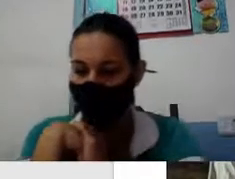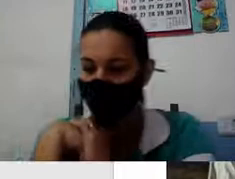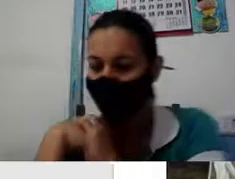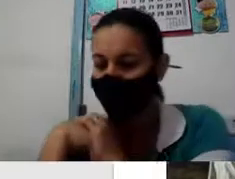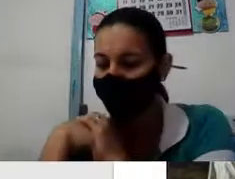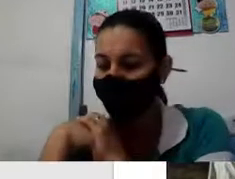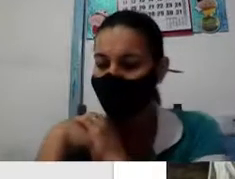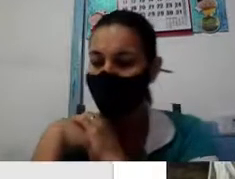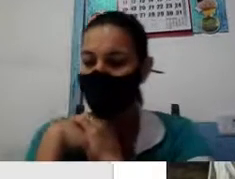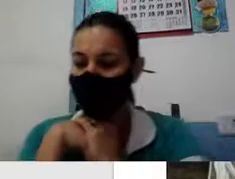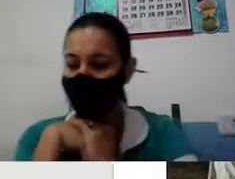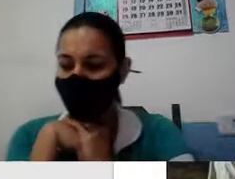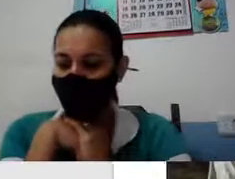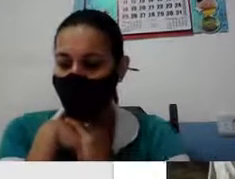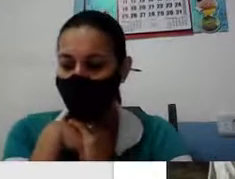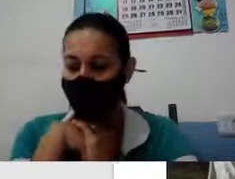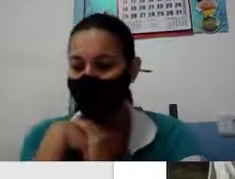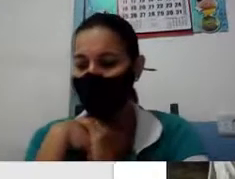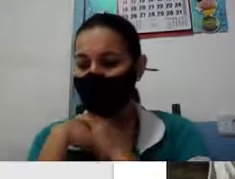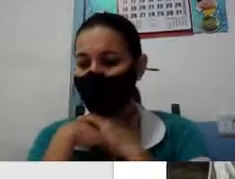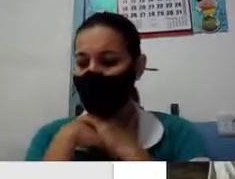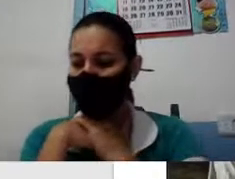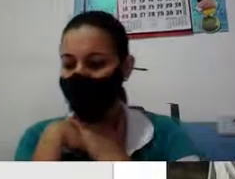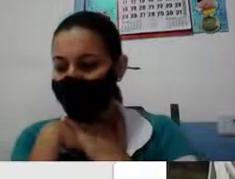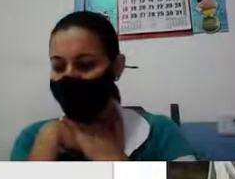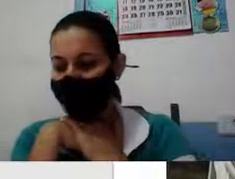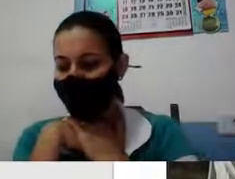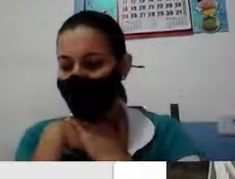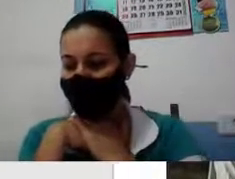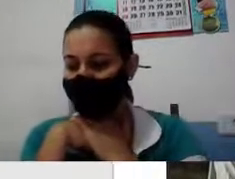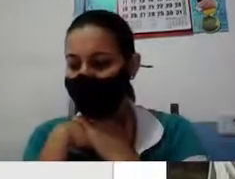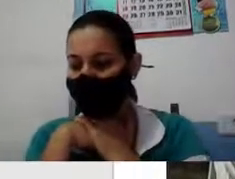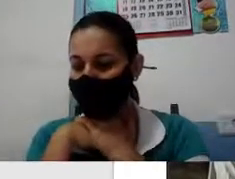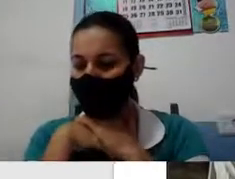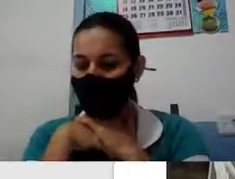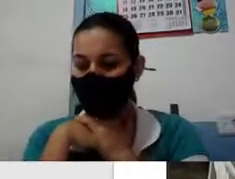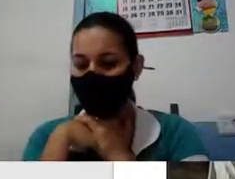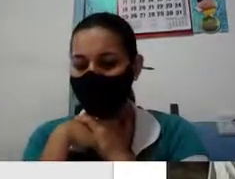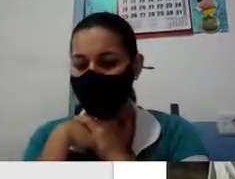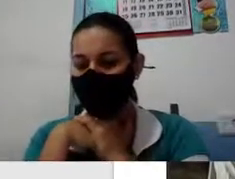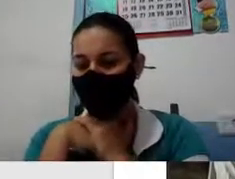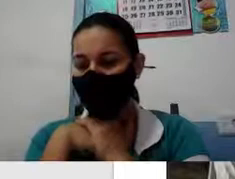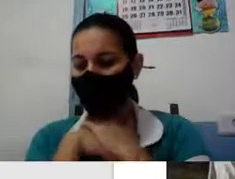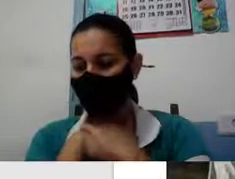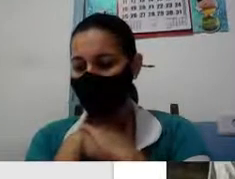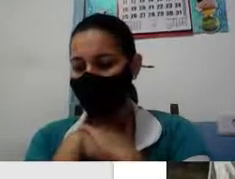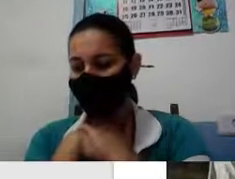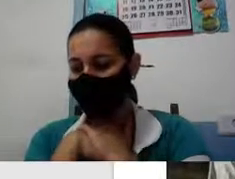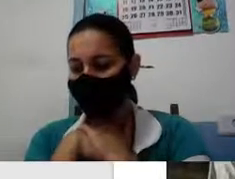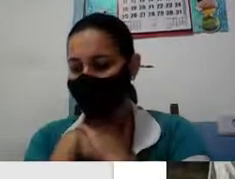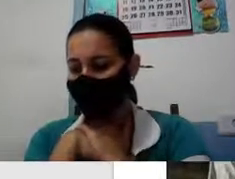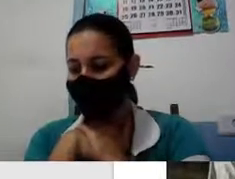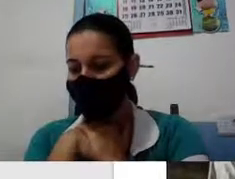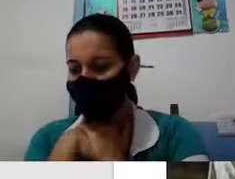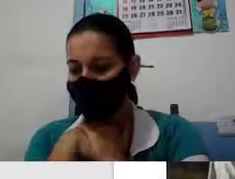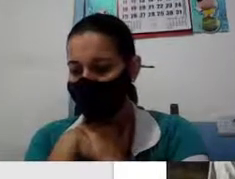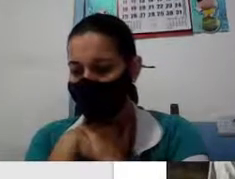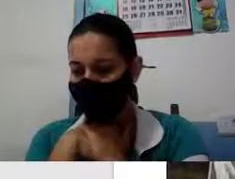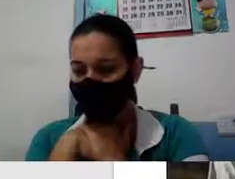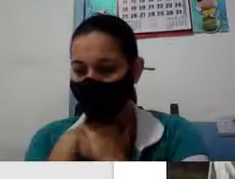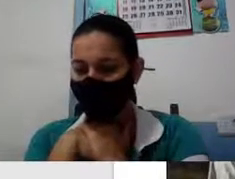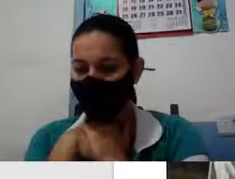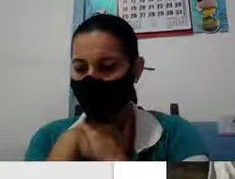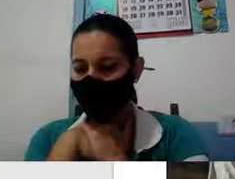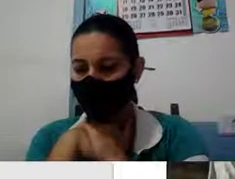legado, muito grande. Publicou os sermões em 1679, sendo o mais famoso o Sermão da Quarta-feira de